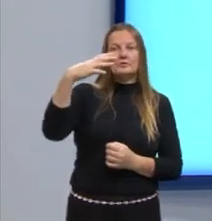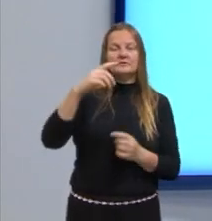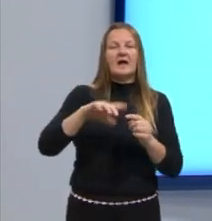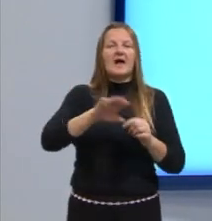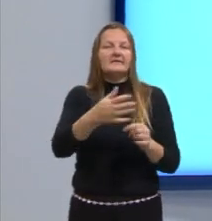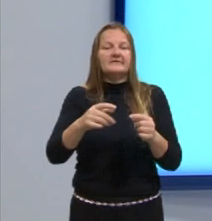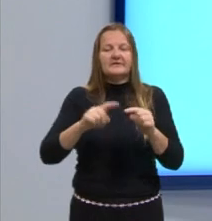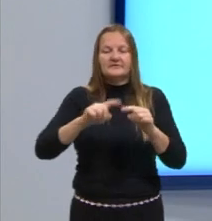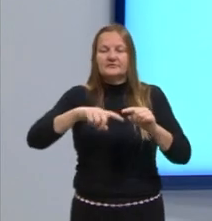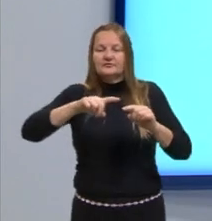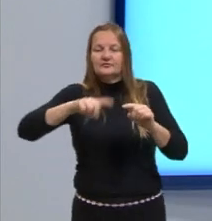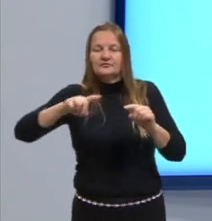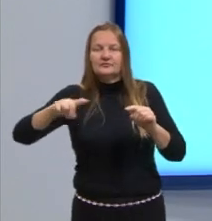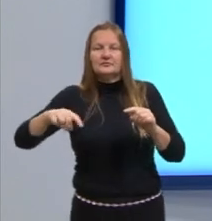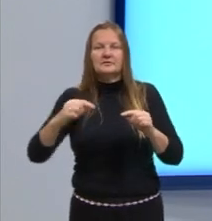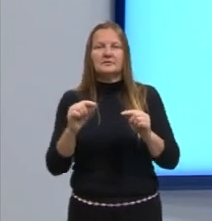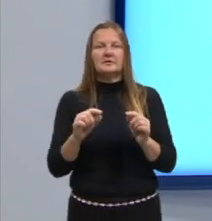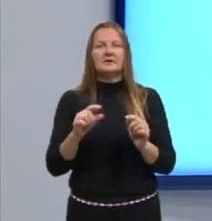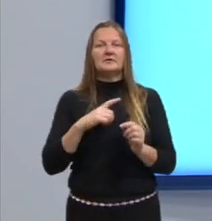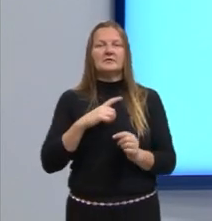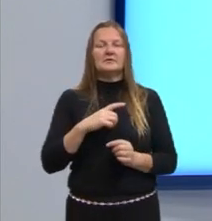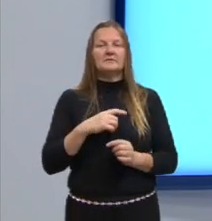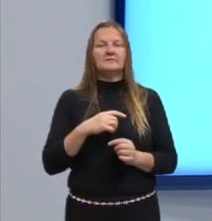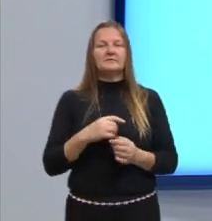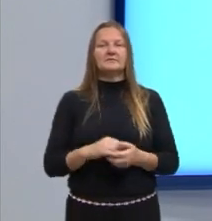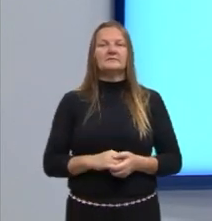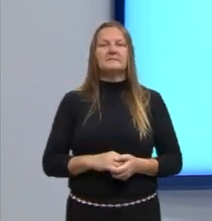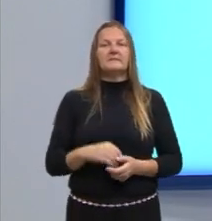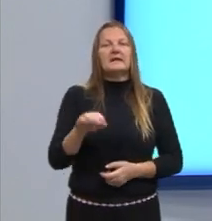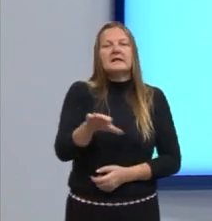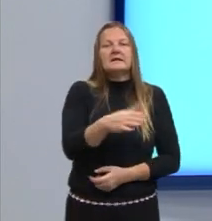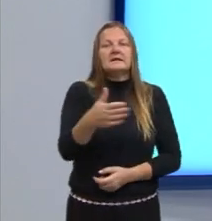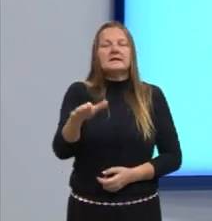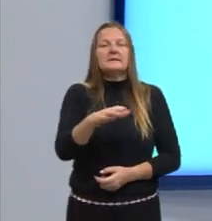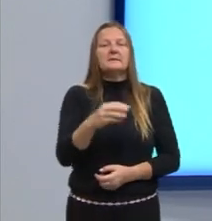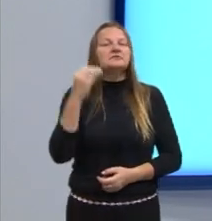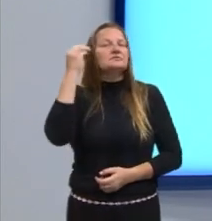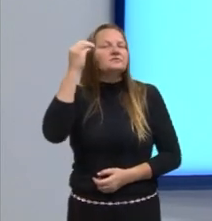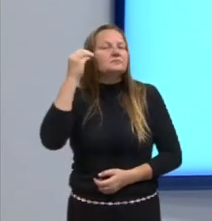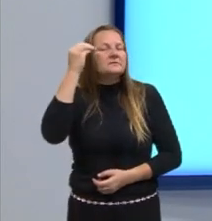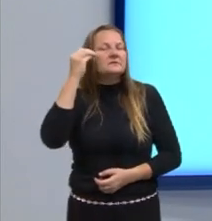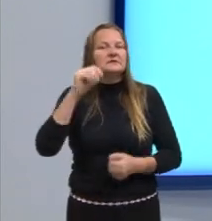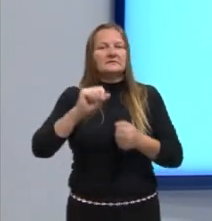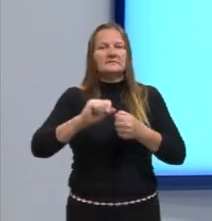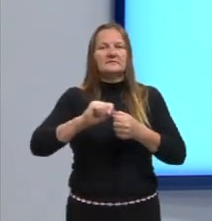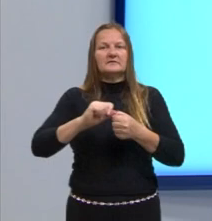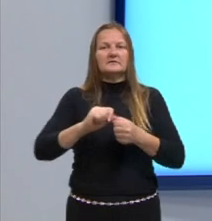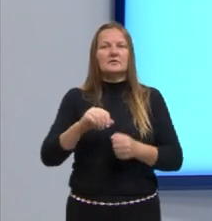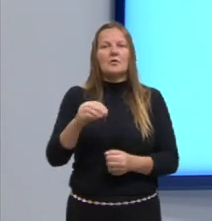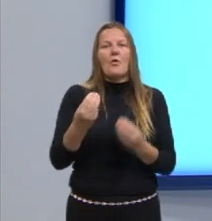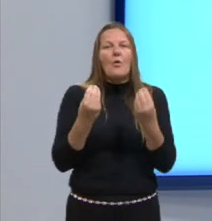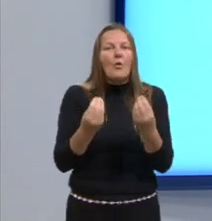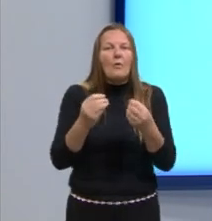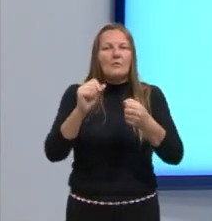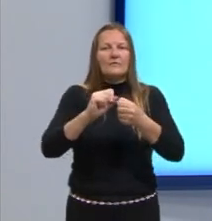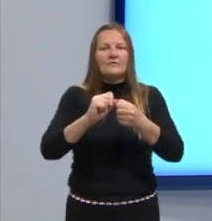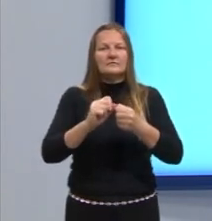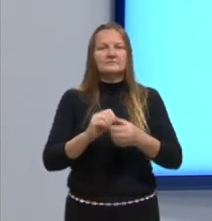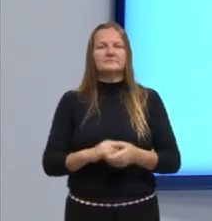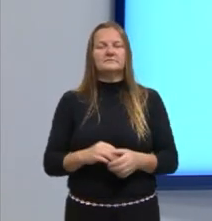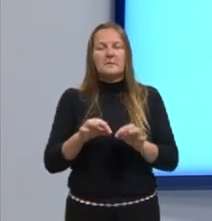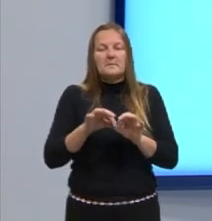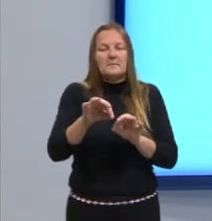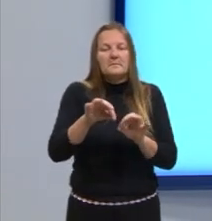onda e ora como partícula Mas isso não é aleatório depende da experiência que a gente está fazendo e como estamos medindo